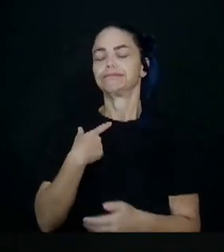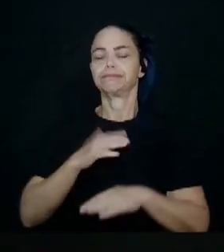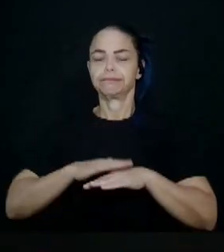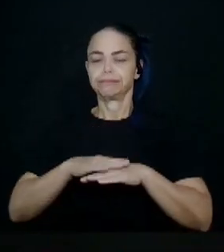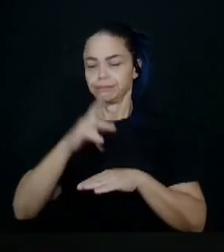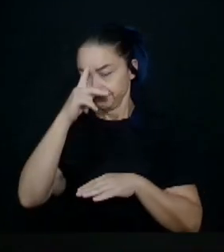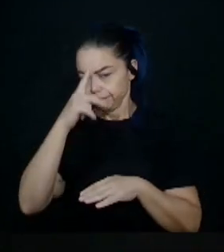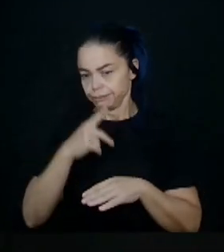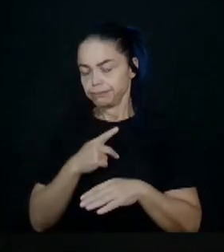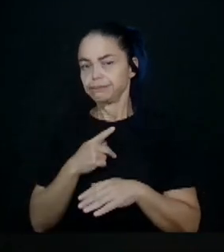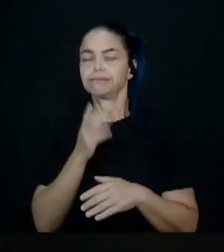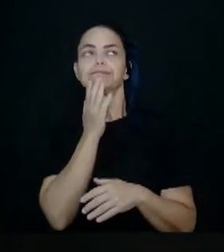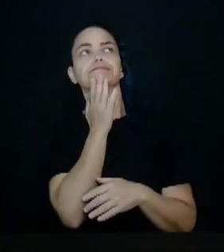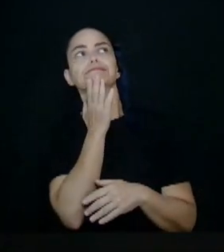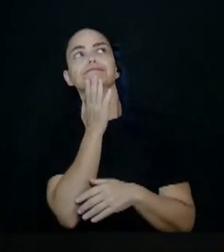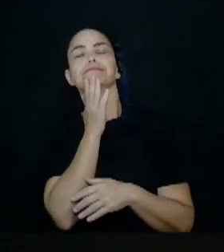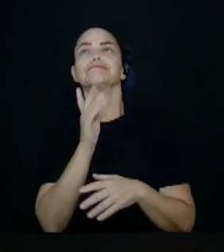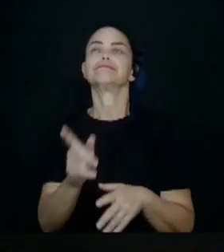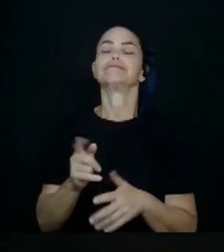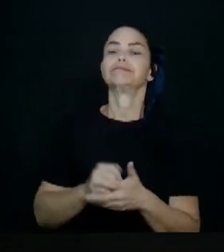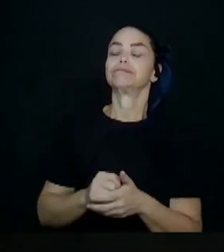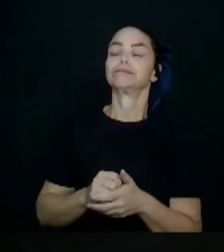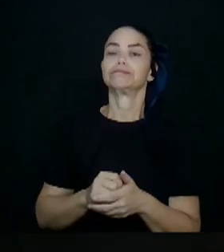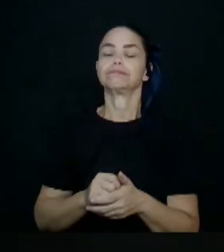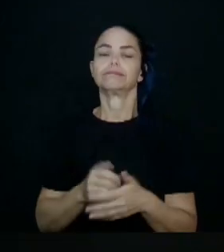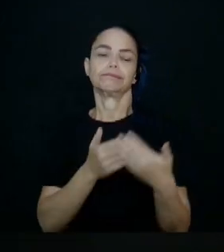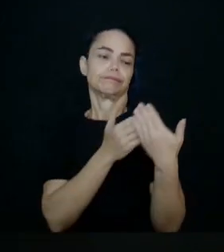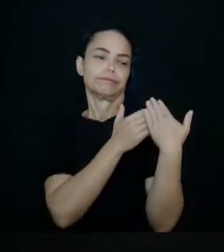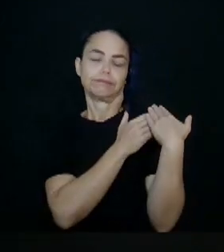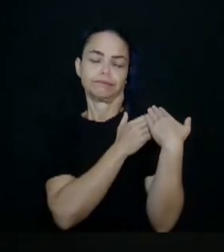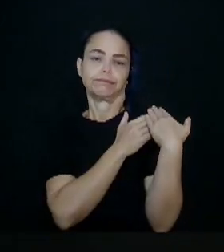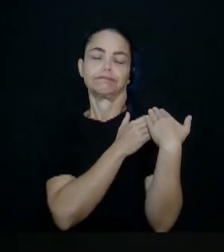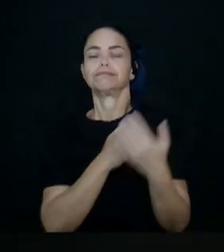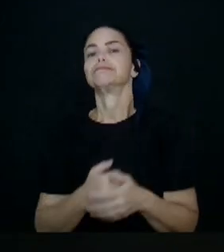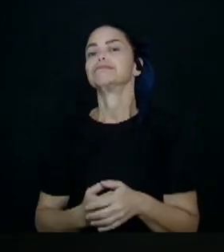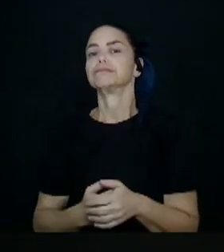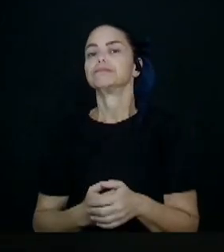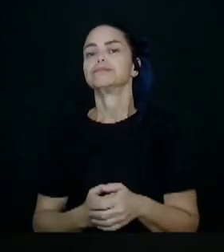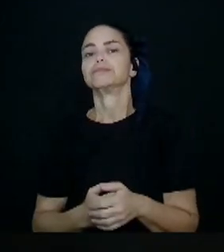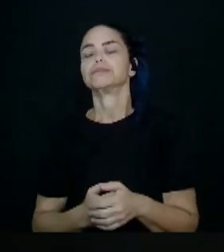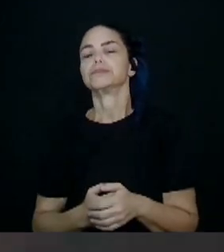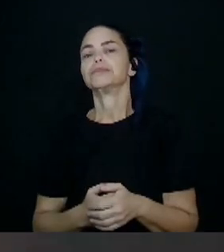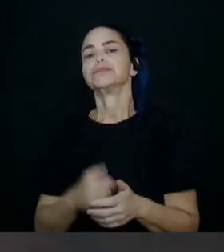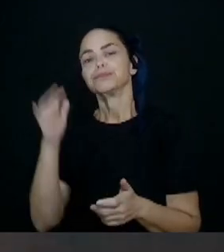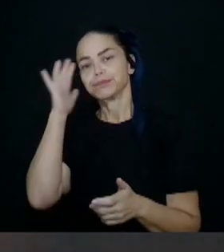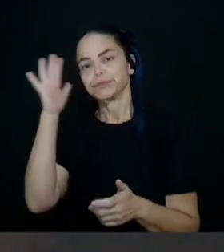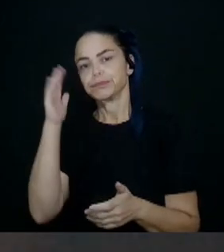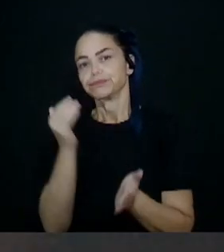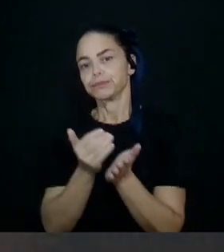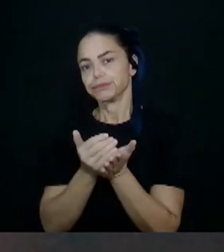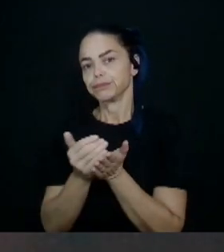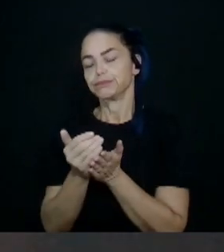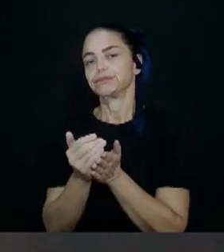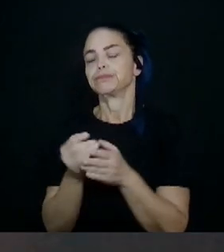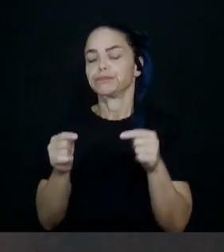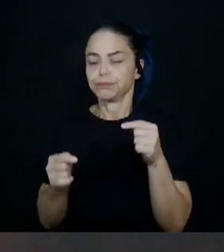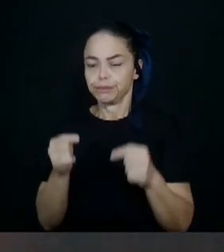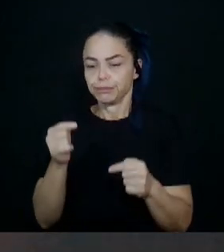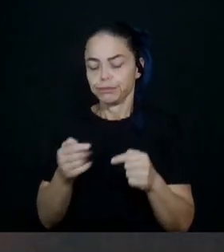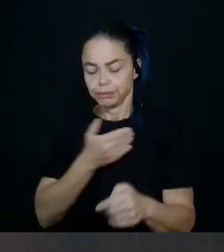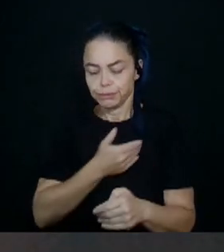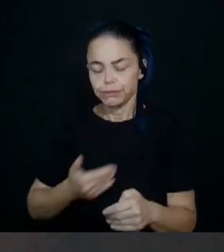autoconhecimento, com, de repente, a sua responsabilidade no trânsito? Eu imagino que começa com políticas públicas. De que